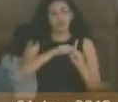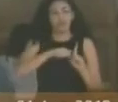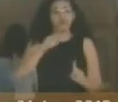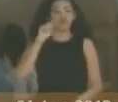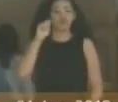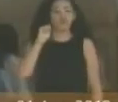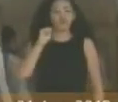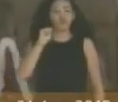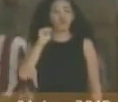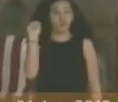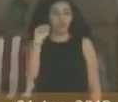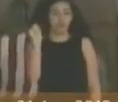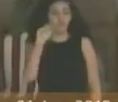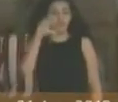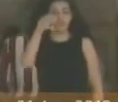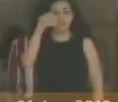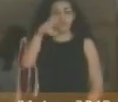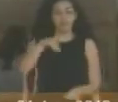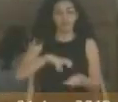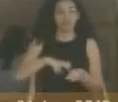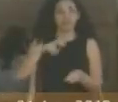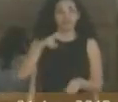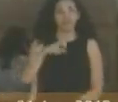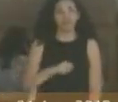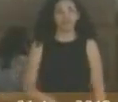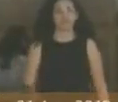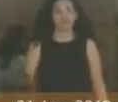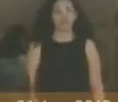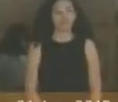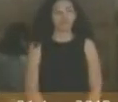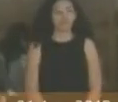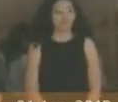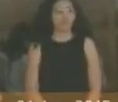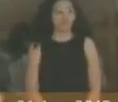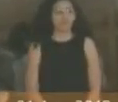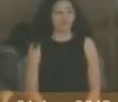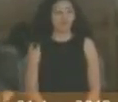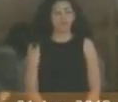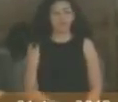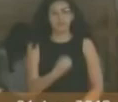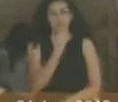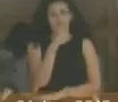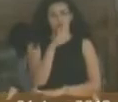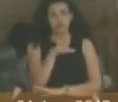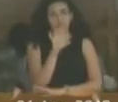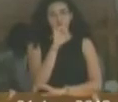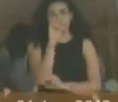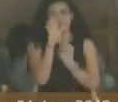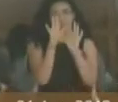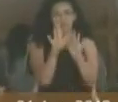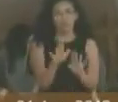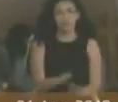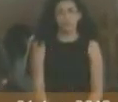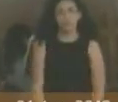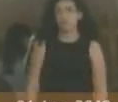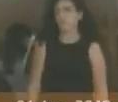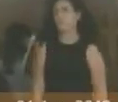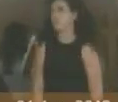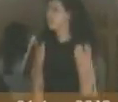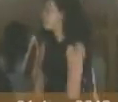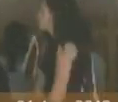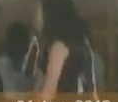corrente ano, às 9 horas, no plenário Presidente Benedito Adelino. Boa tarde a todos, fiquem todos com Deus.